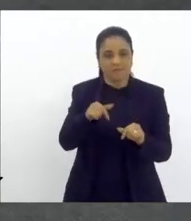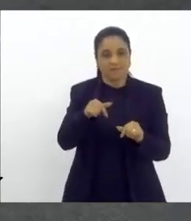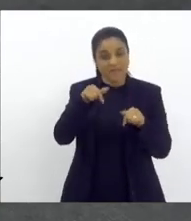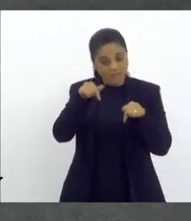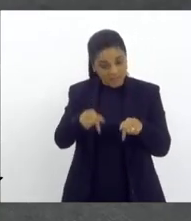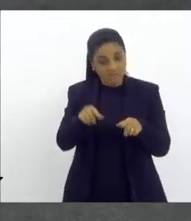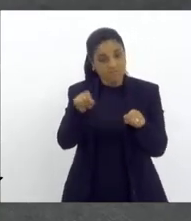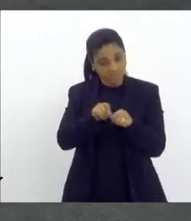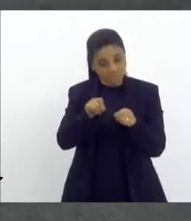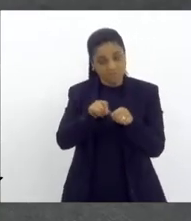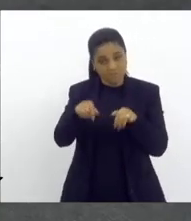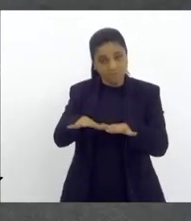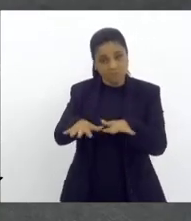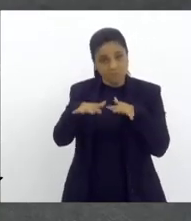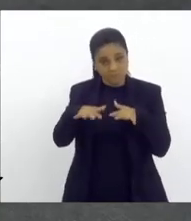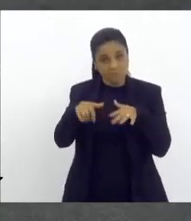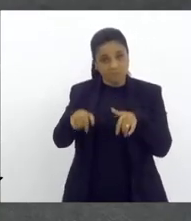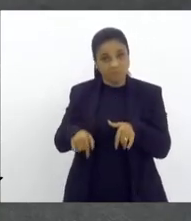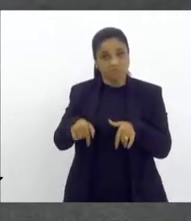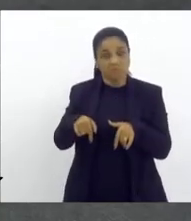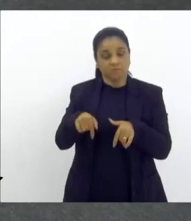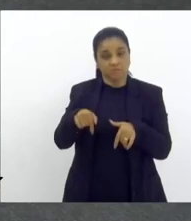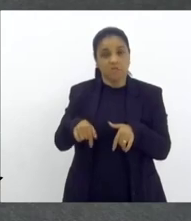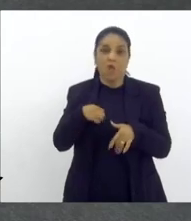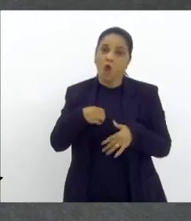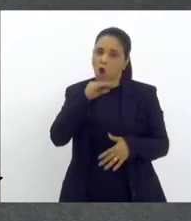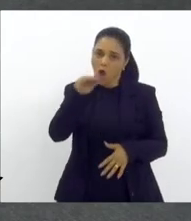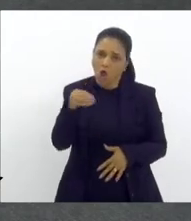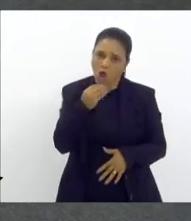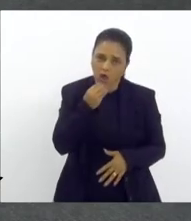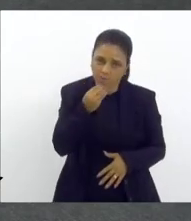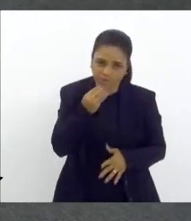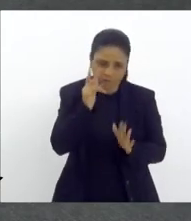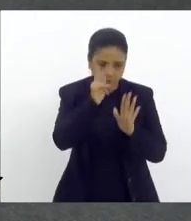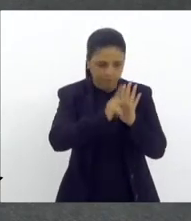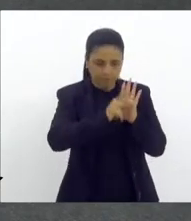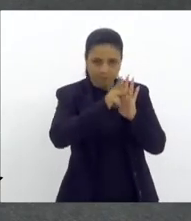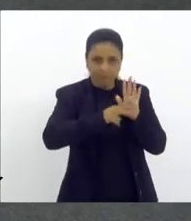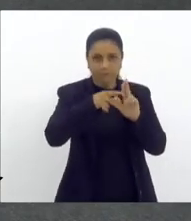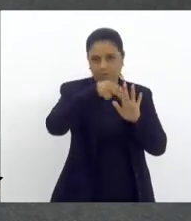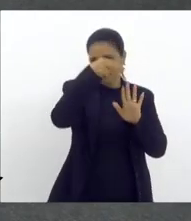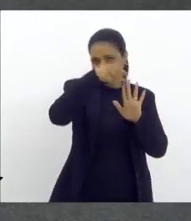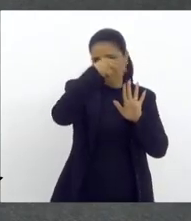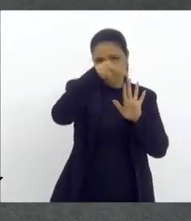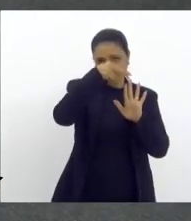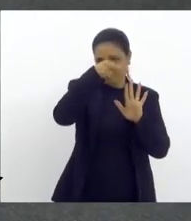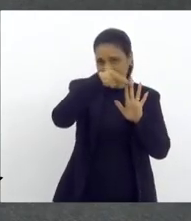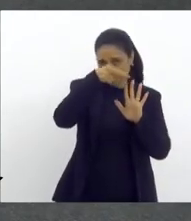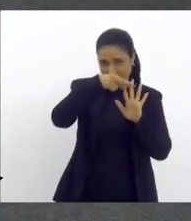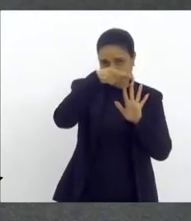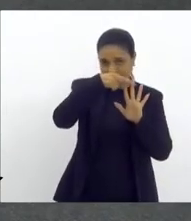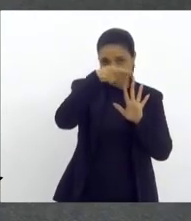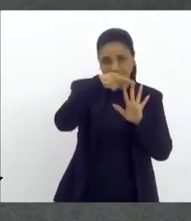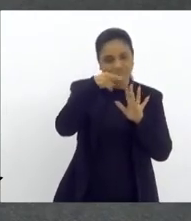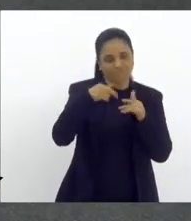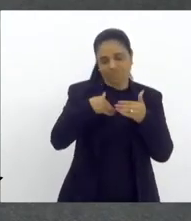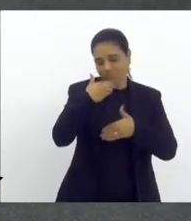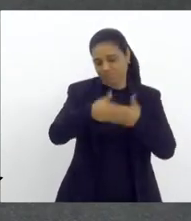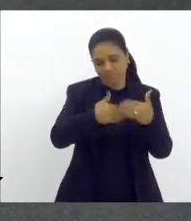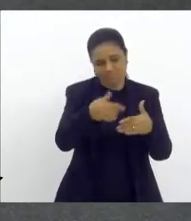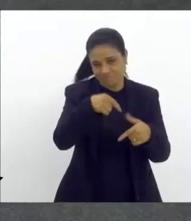aqui no plenário desta casa então é óbvio que eu sei que o projeto de resolução não vai andar na casa porque ele é o presidente